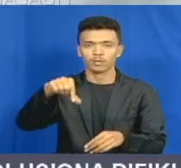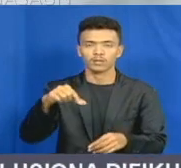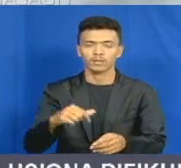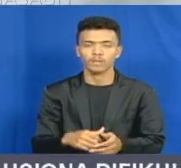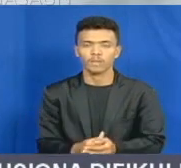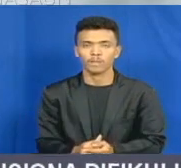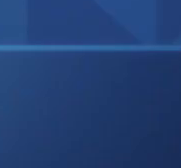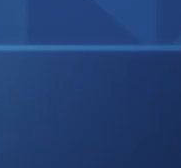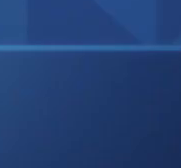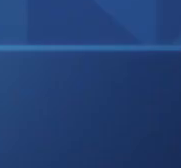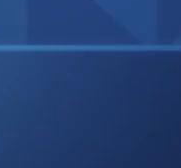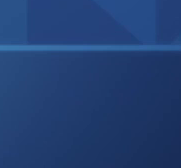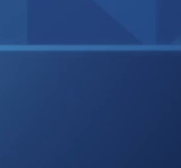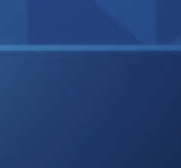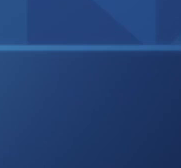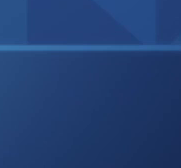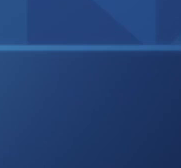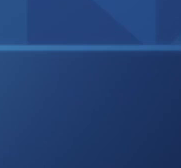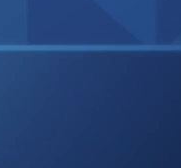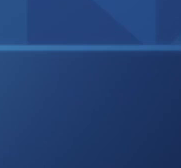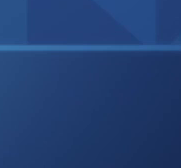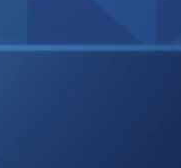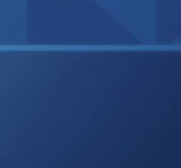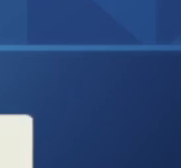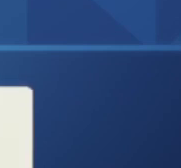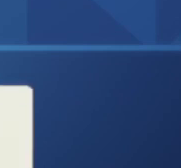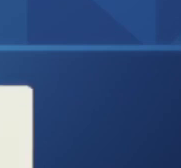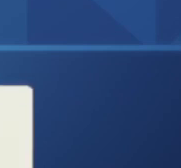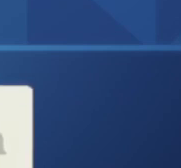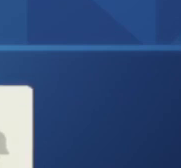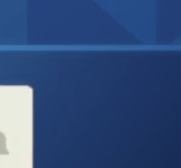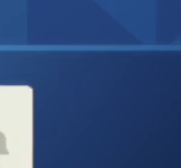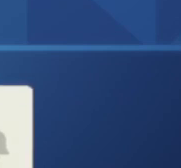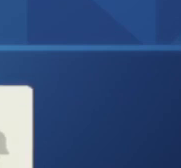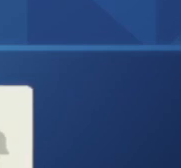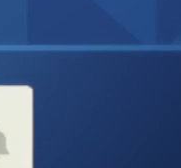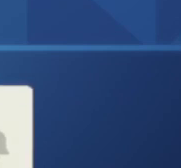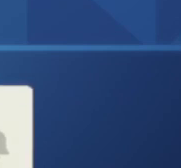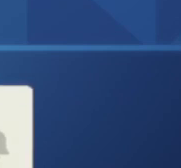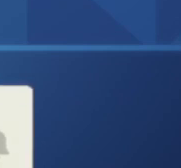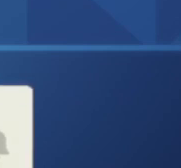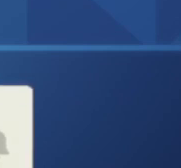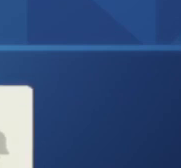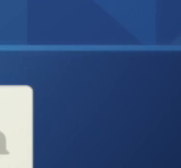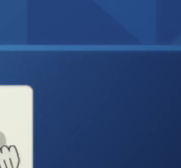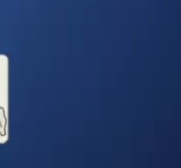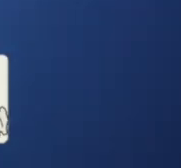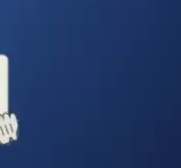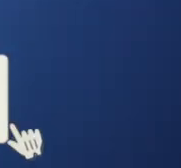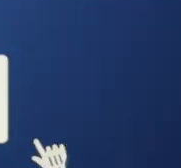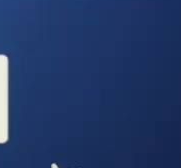Costa, RTTL. Hai, telespectadores atu hetan informasan aktuais no faktuais ke ta lua